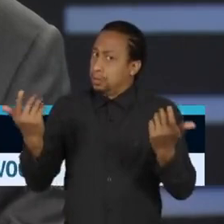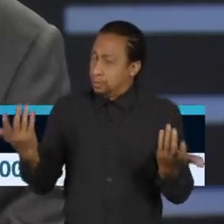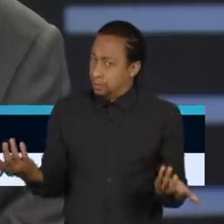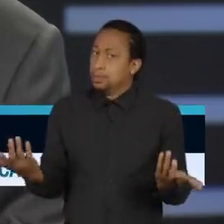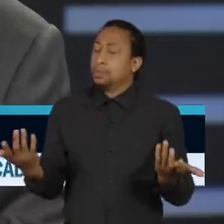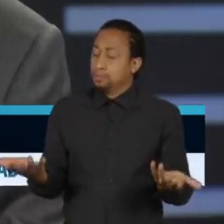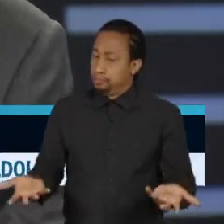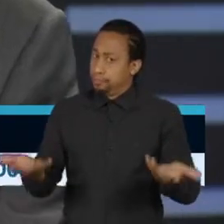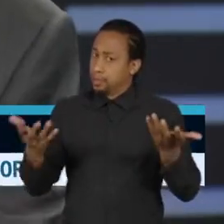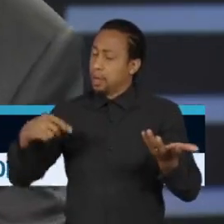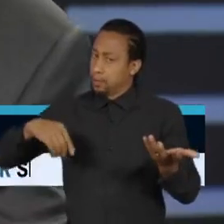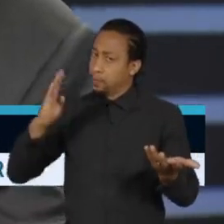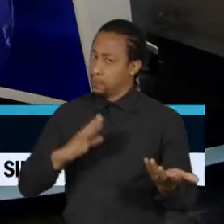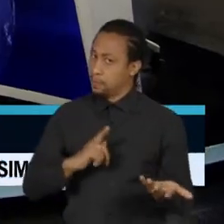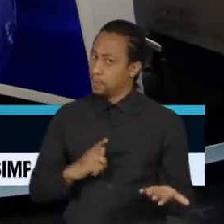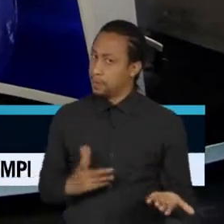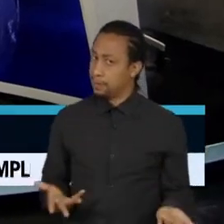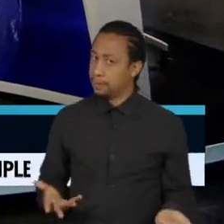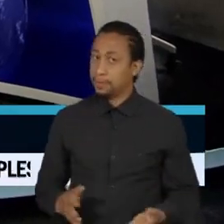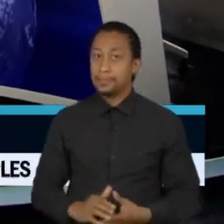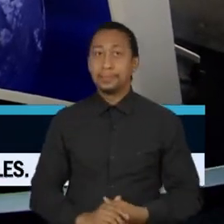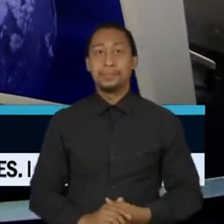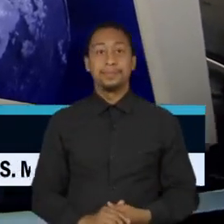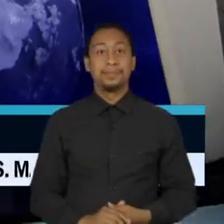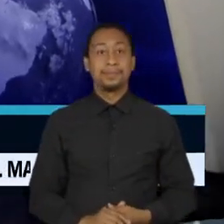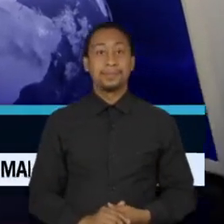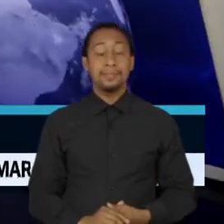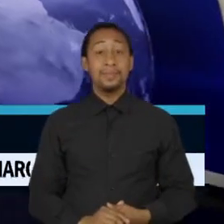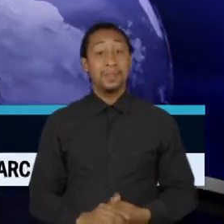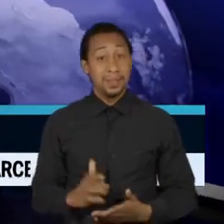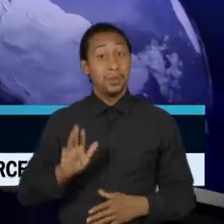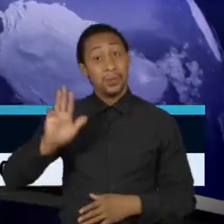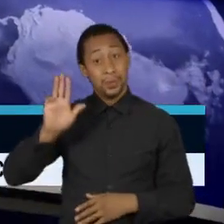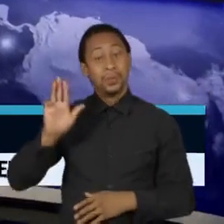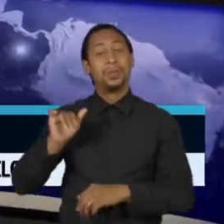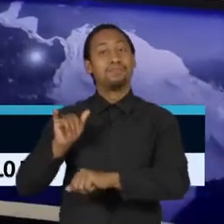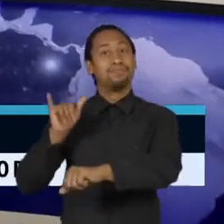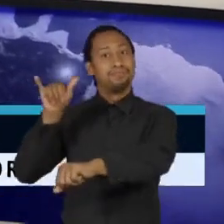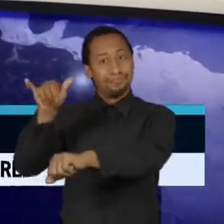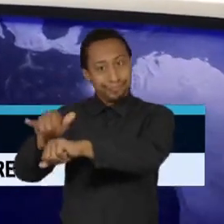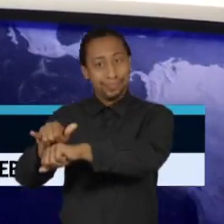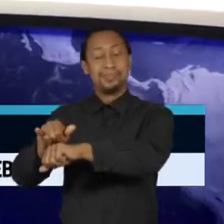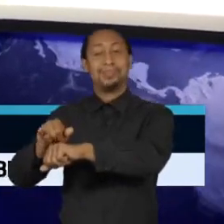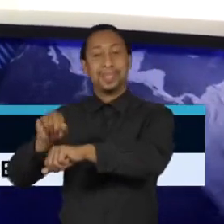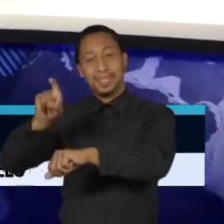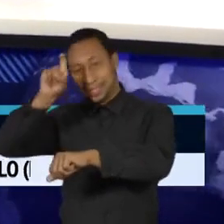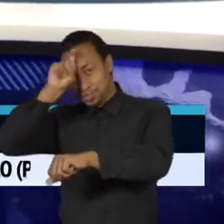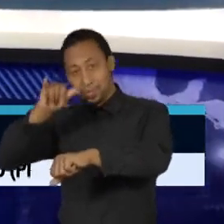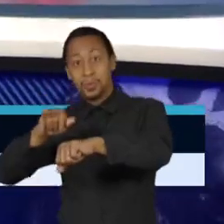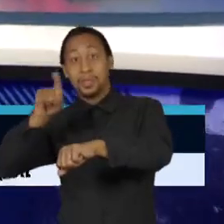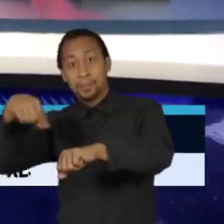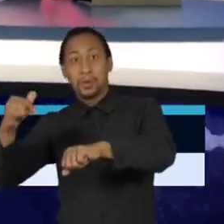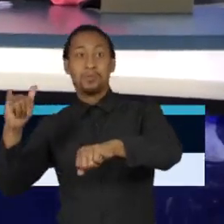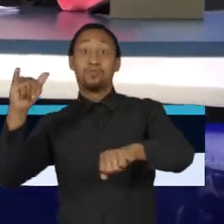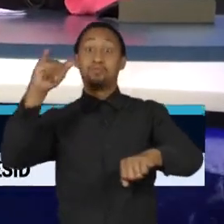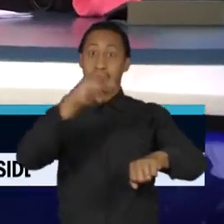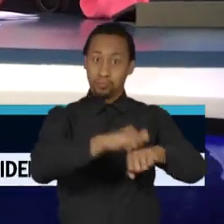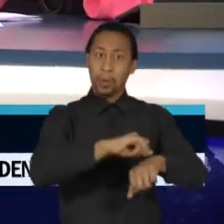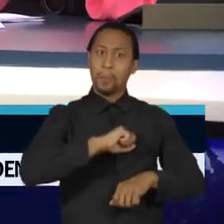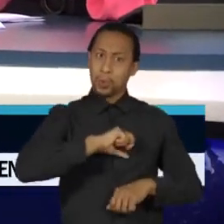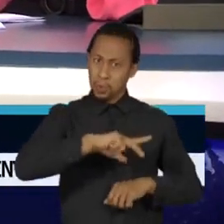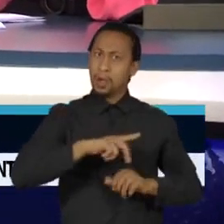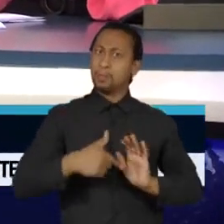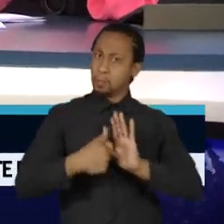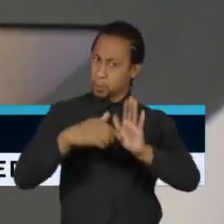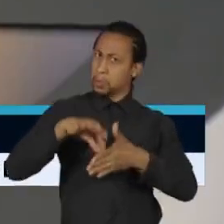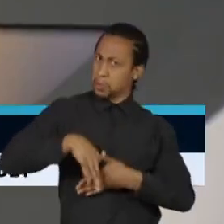acontece. Alexandre, a participação direta de Lula na diplomacia internacional reposiciona o petista como um líder do sul